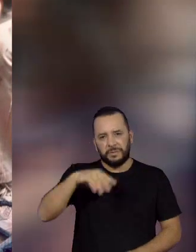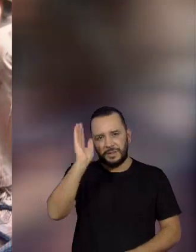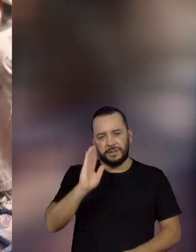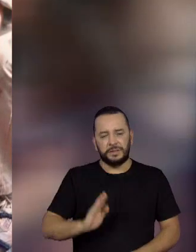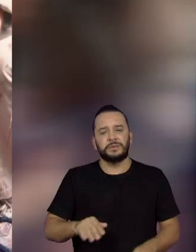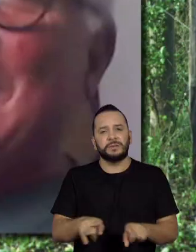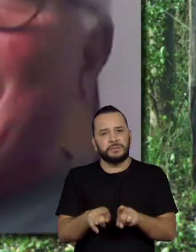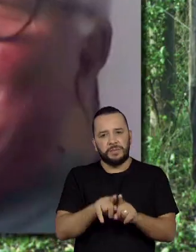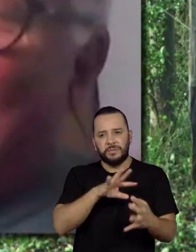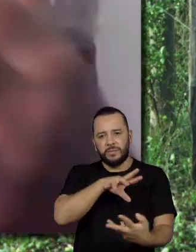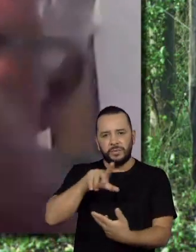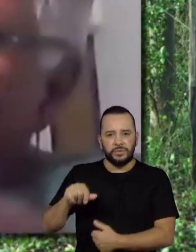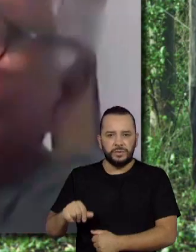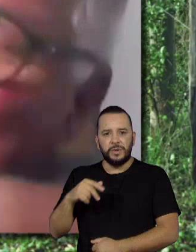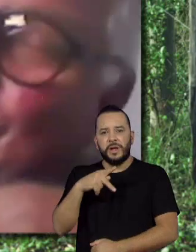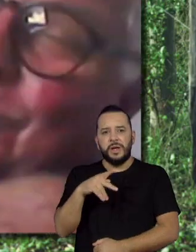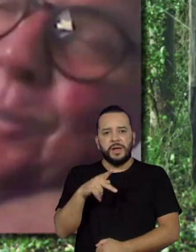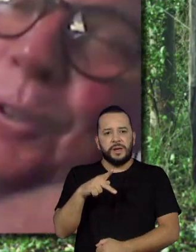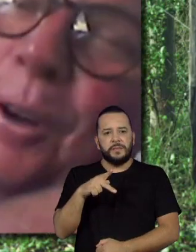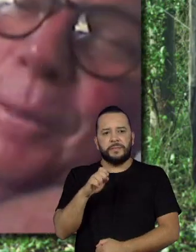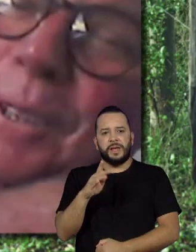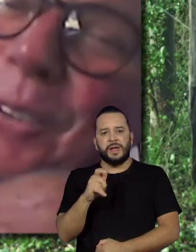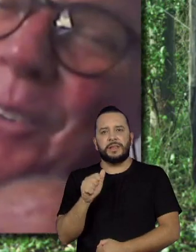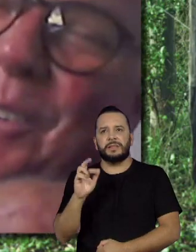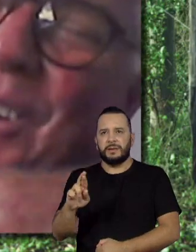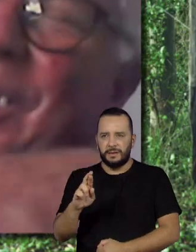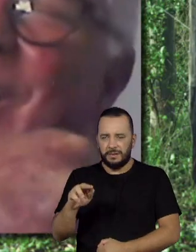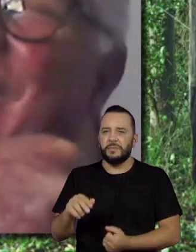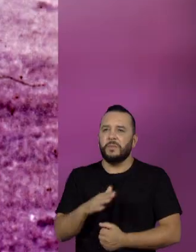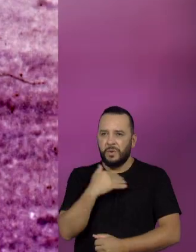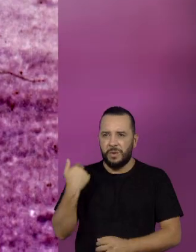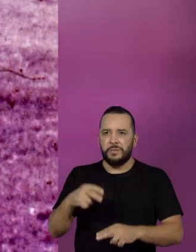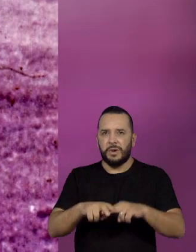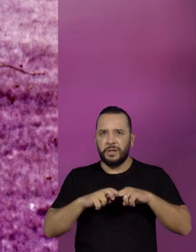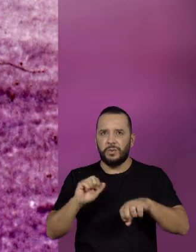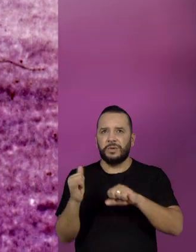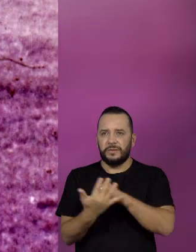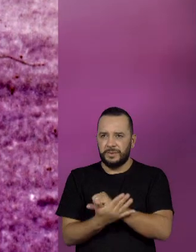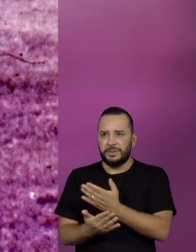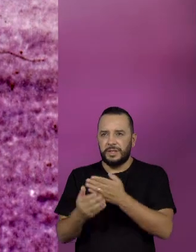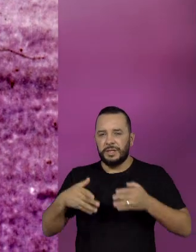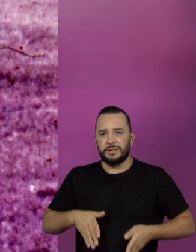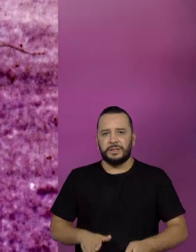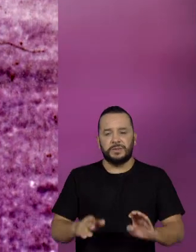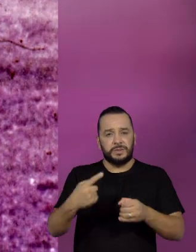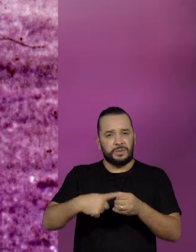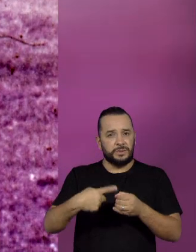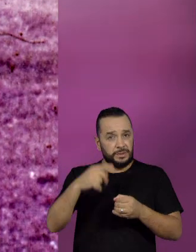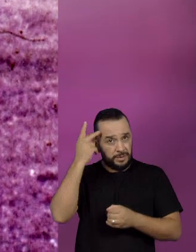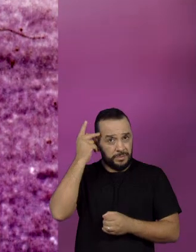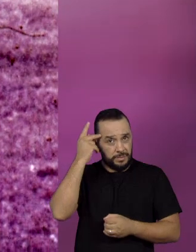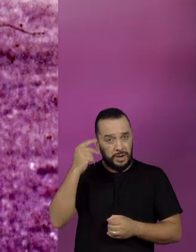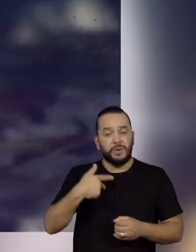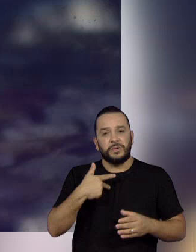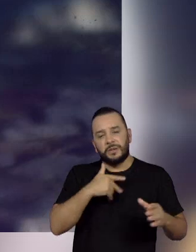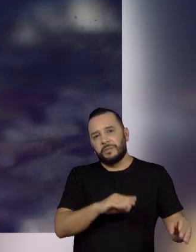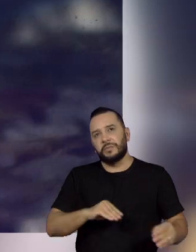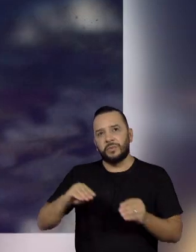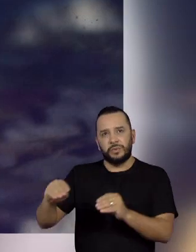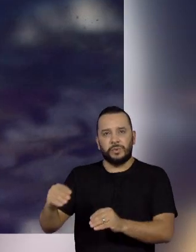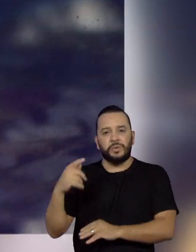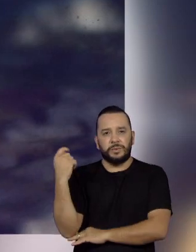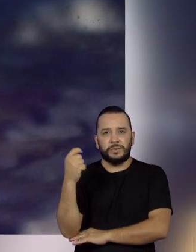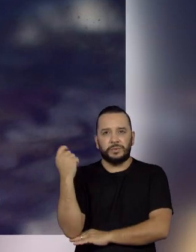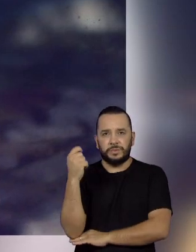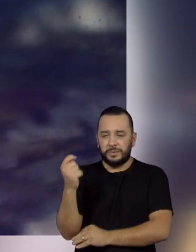Peter Crawshall foi mais uma vítima da Covid-19. Nascido no interior de São Paulo e criado no Rio Grande do Sul,